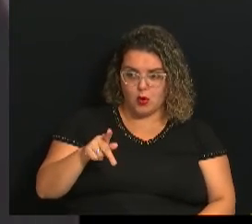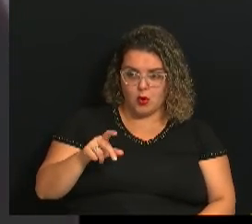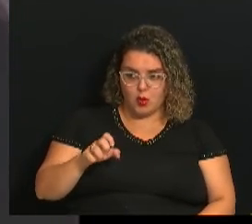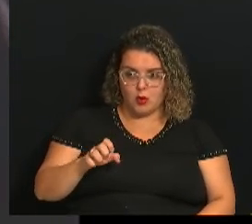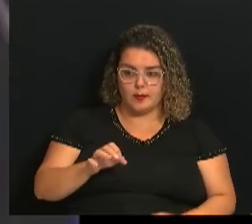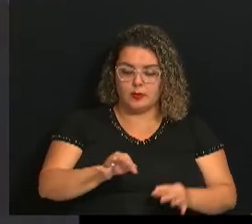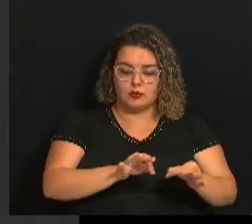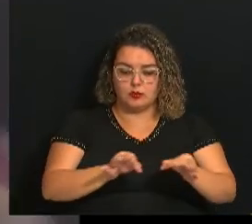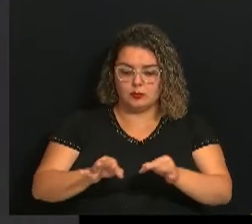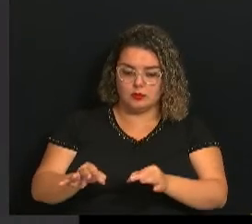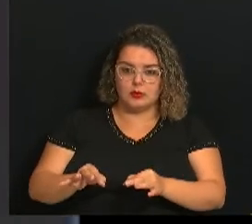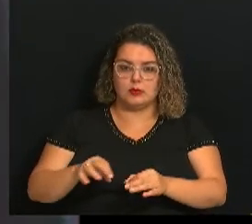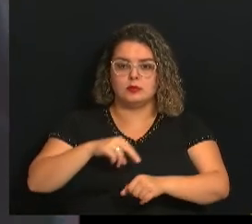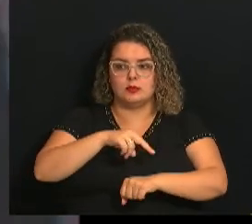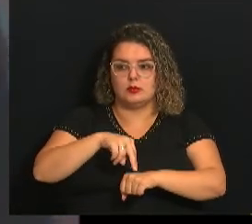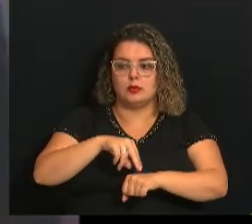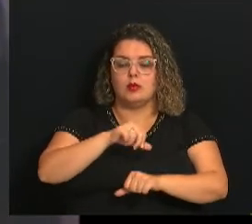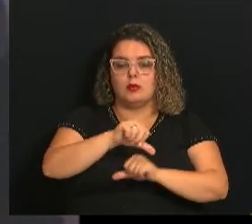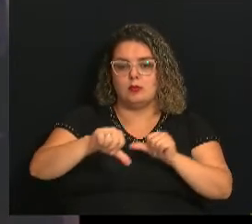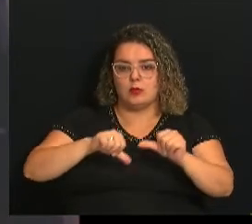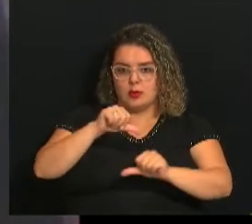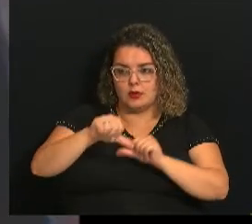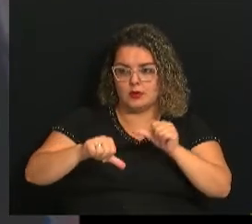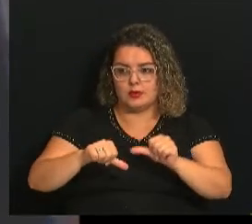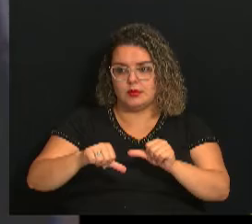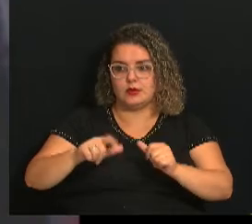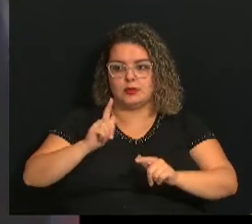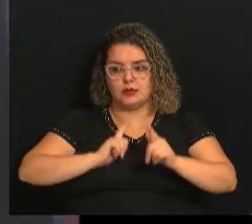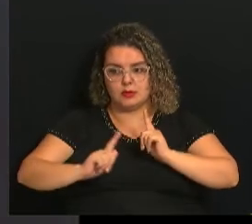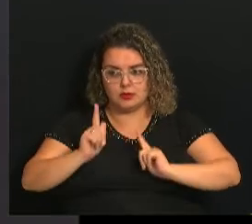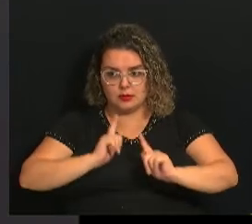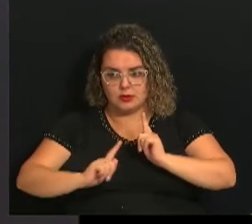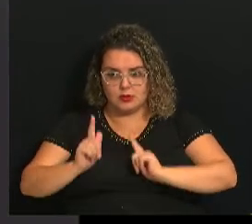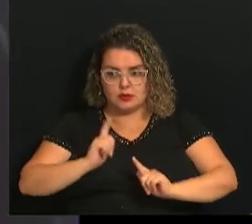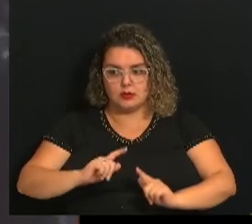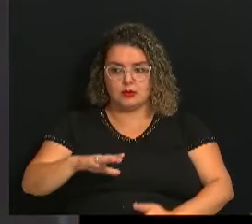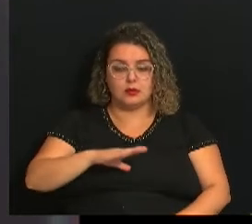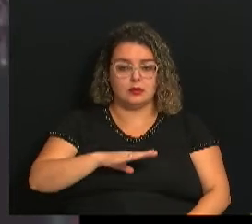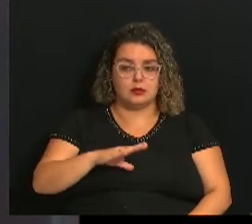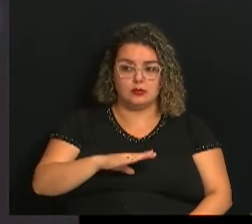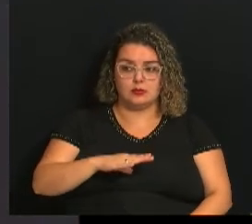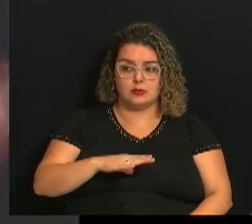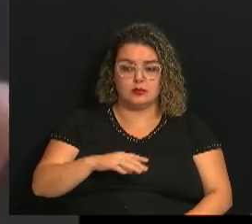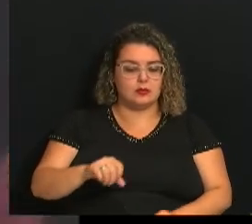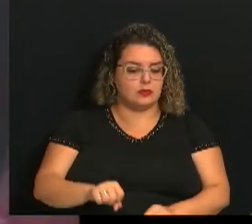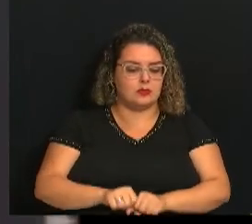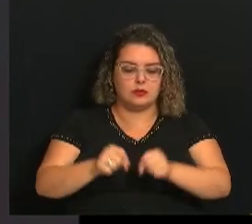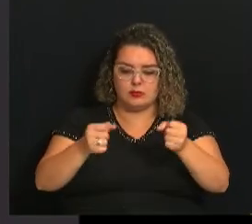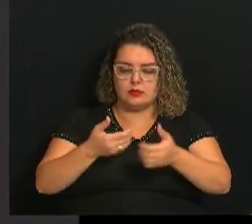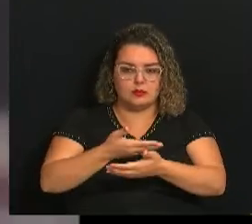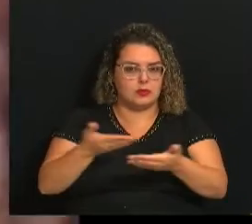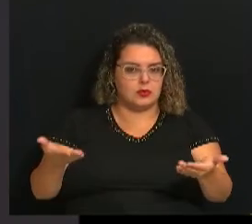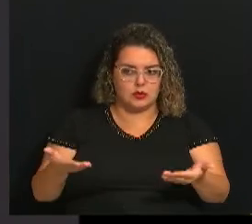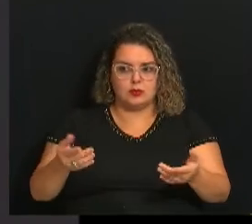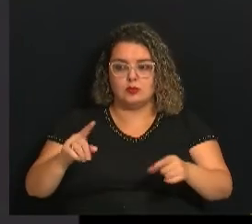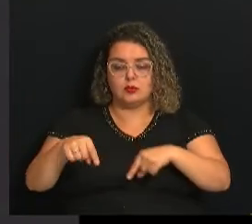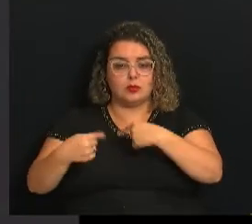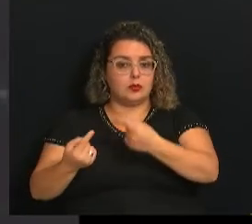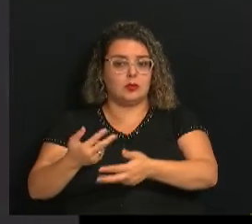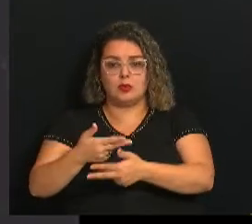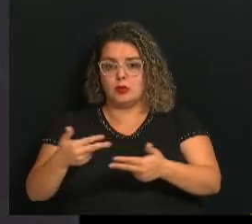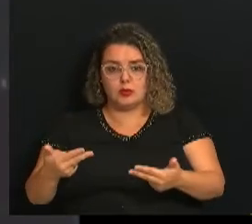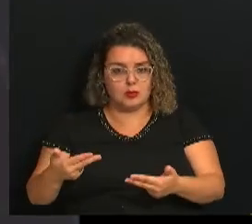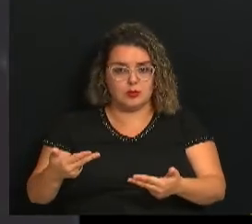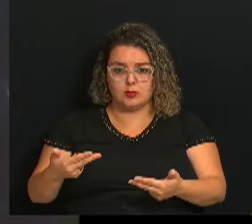de mudanças que a gente teve nas gestões municipais, um desmonte disso. Por um outro lado, não dá para